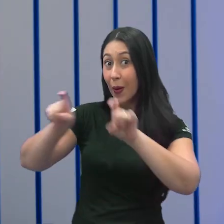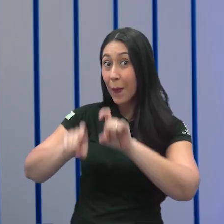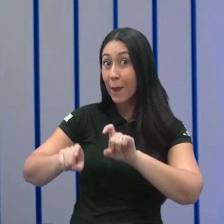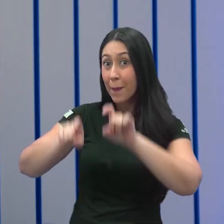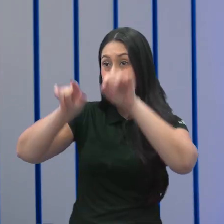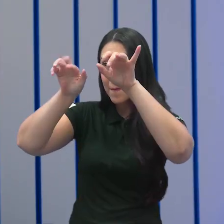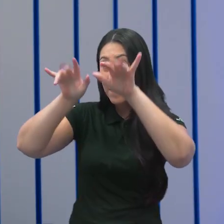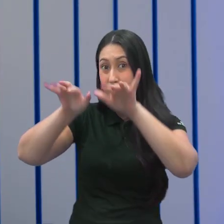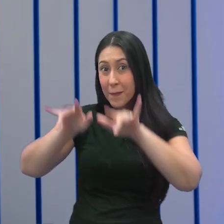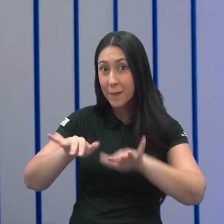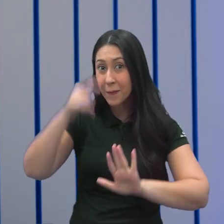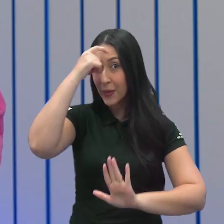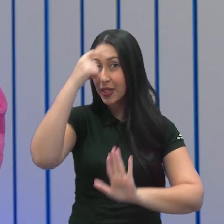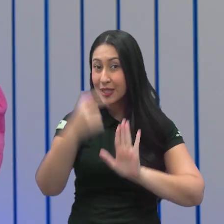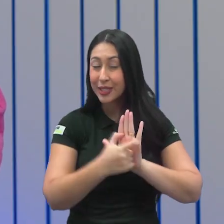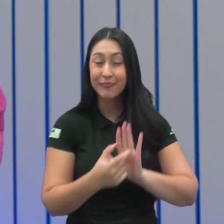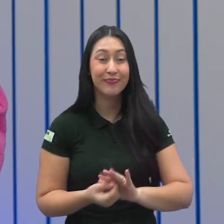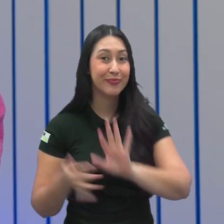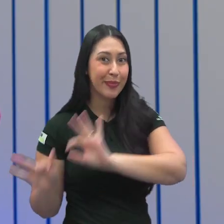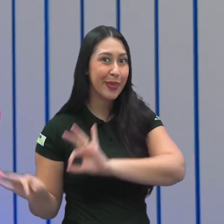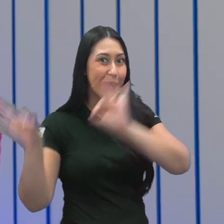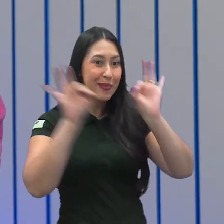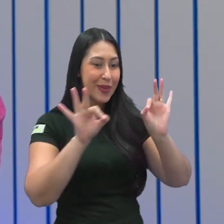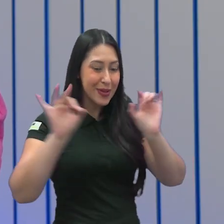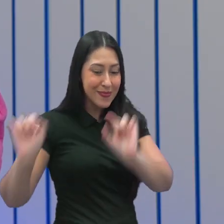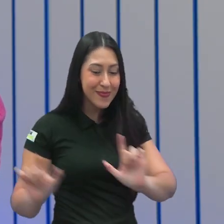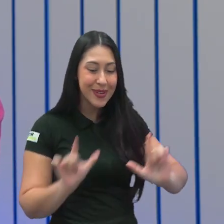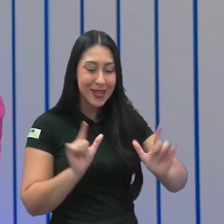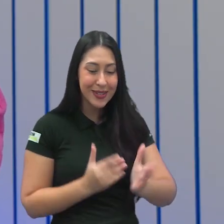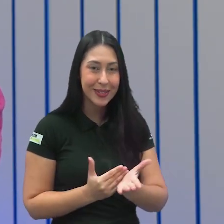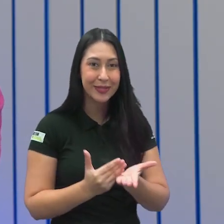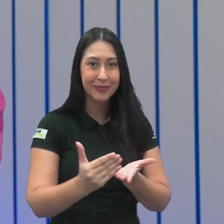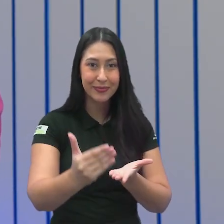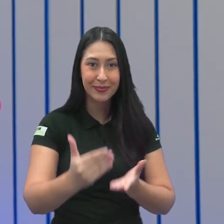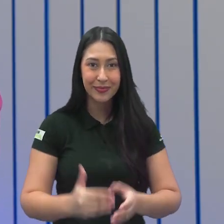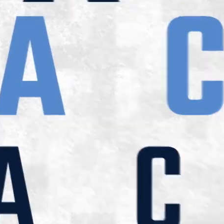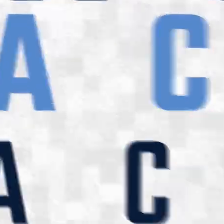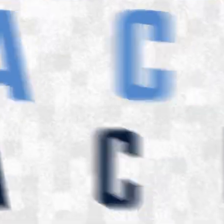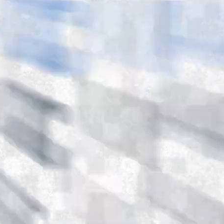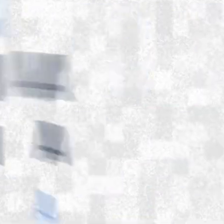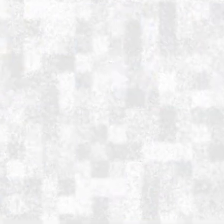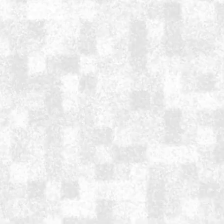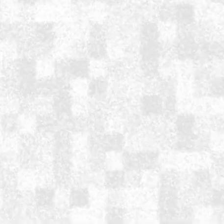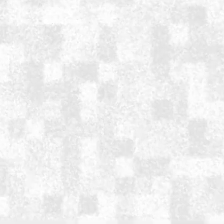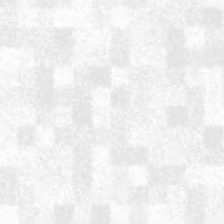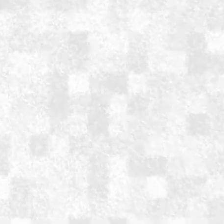e desenvolvimento de IA. Fique com a gente, o Sobre Política está começando.